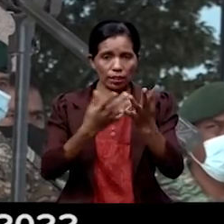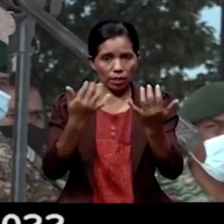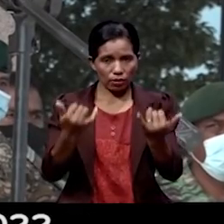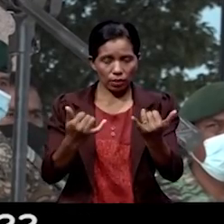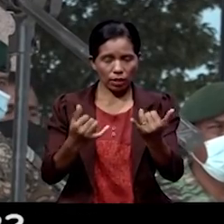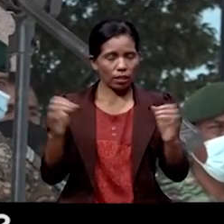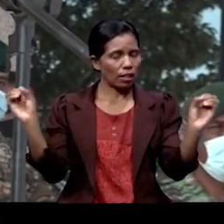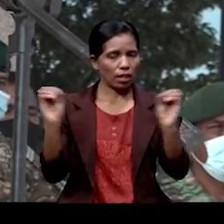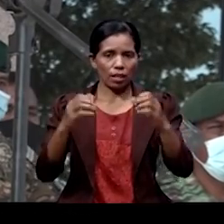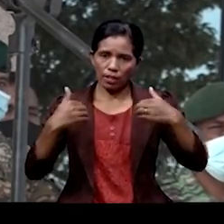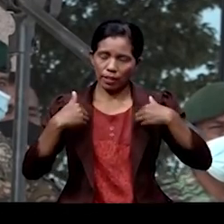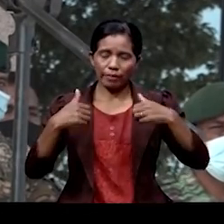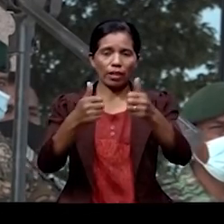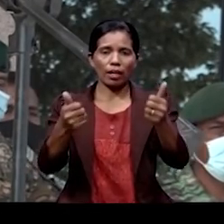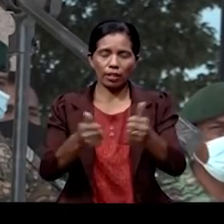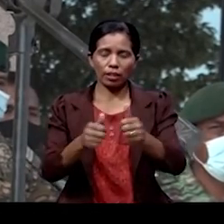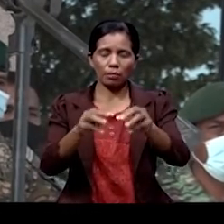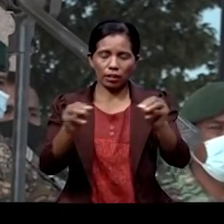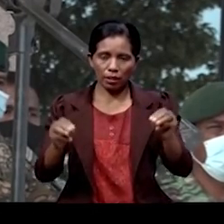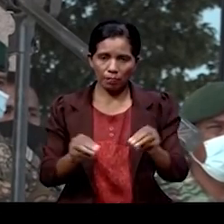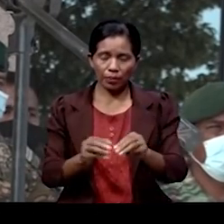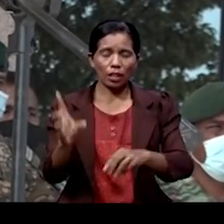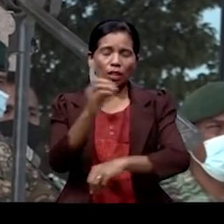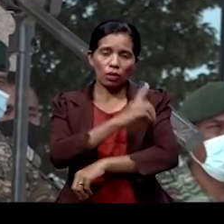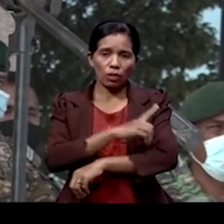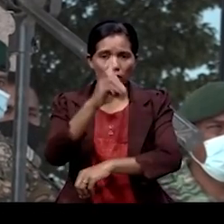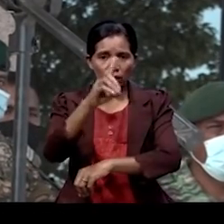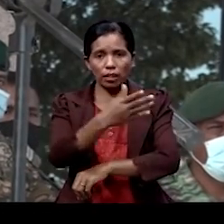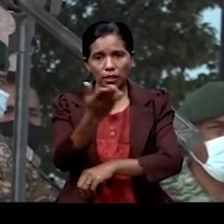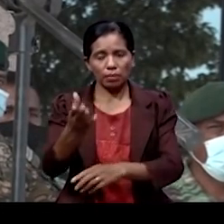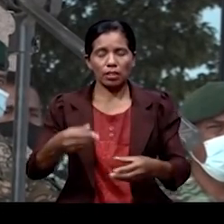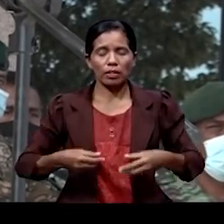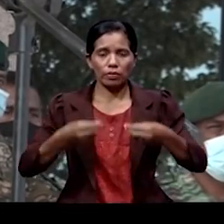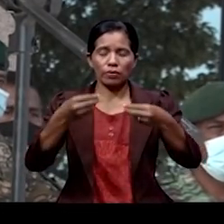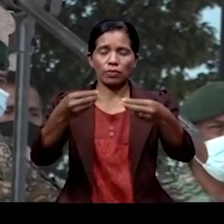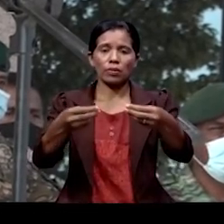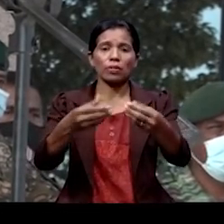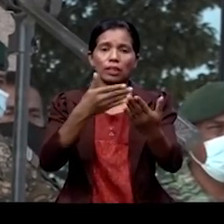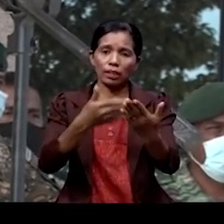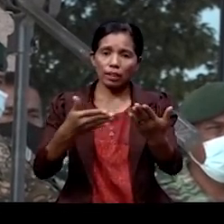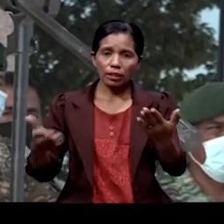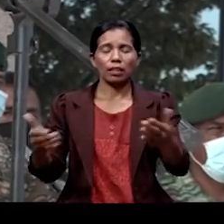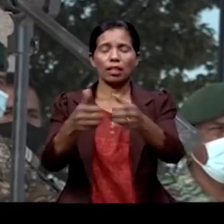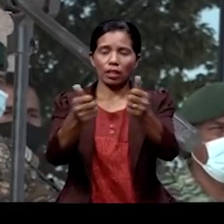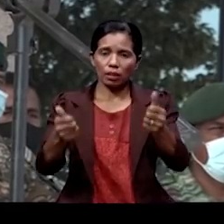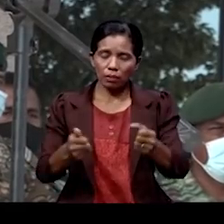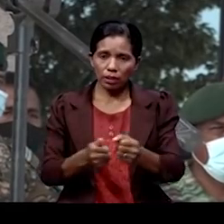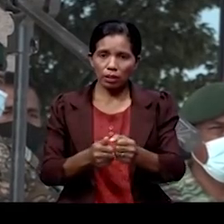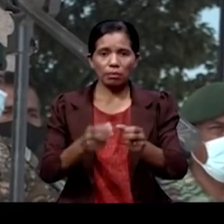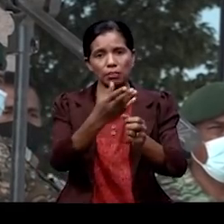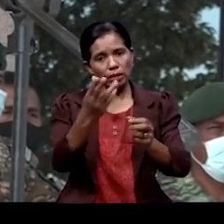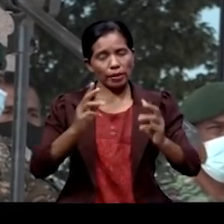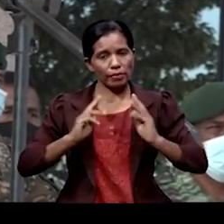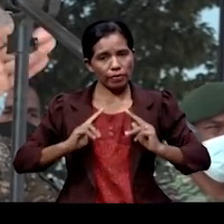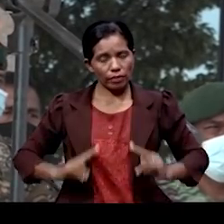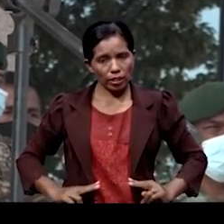marciais. Loro ira e me se entrega, e minha atributos, e minha farda, e minha boa